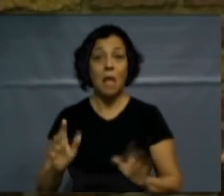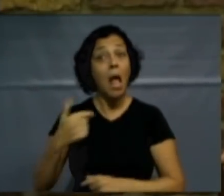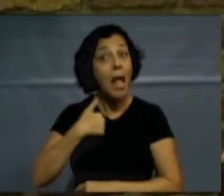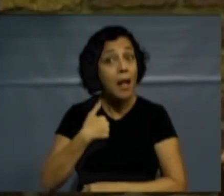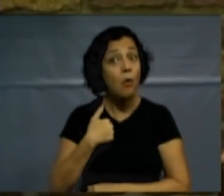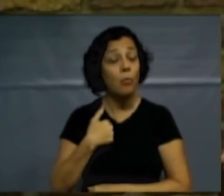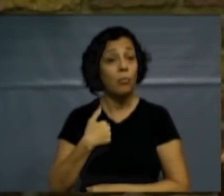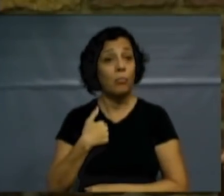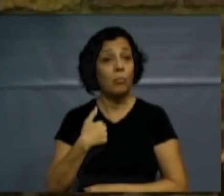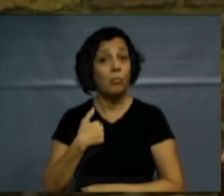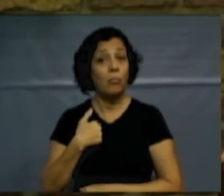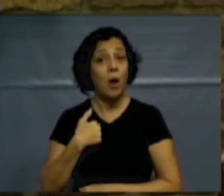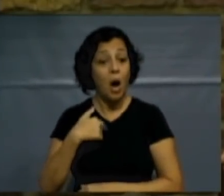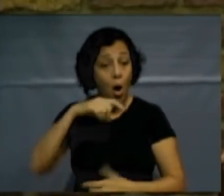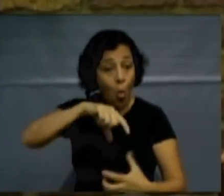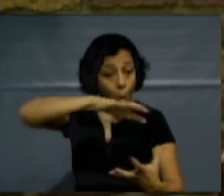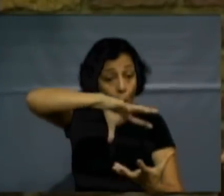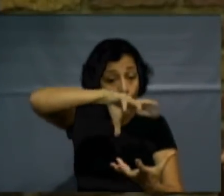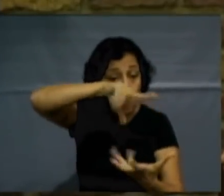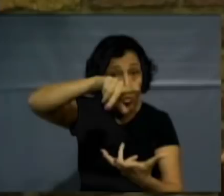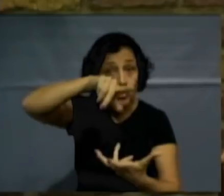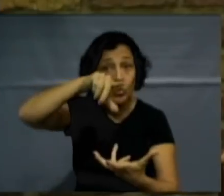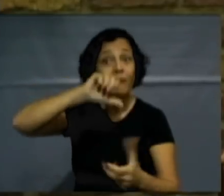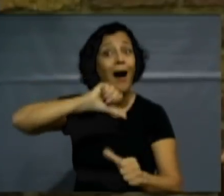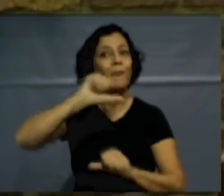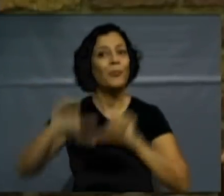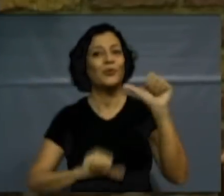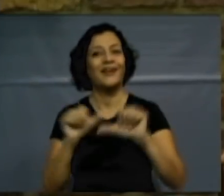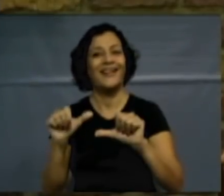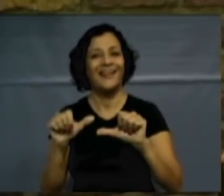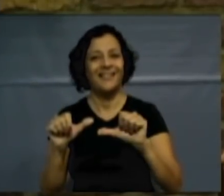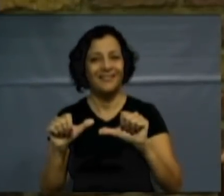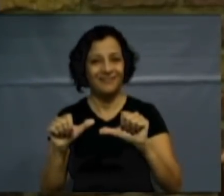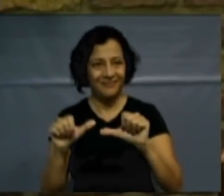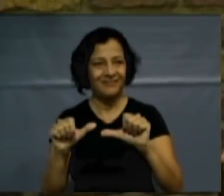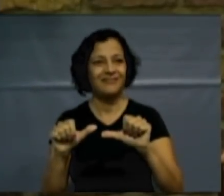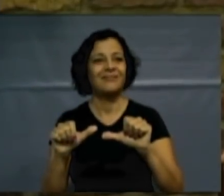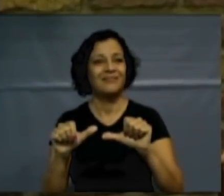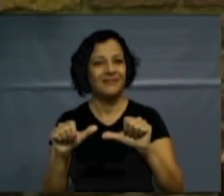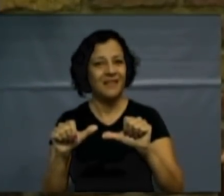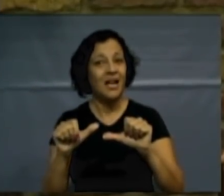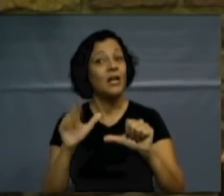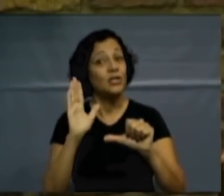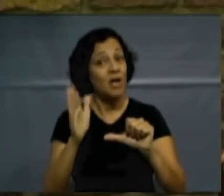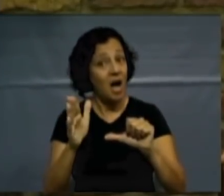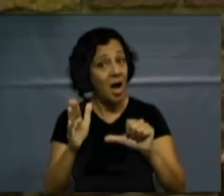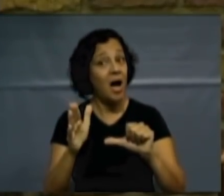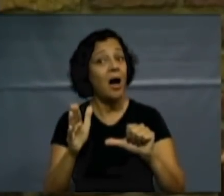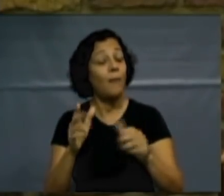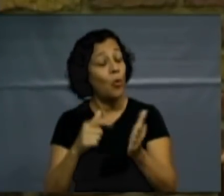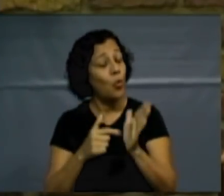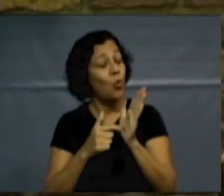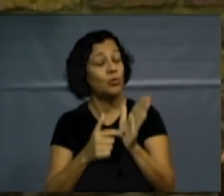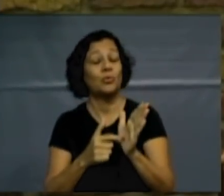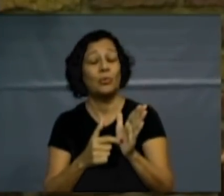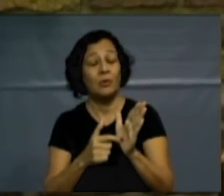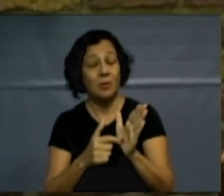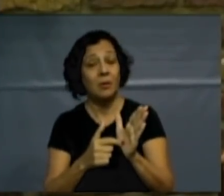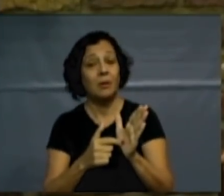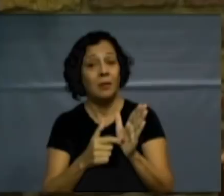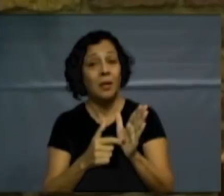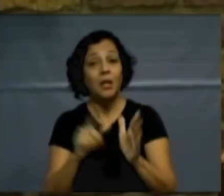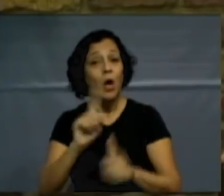A transição está batendo aí na porta. Sempre esteve aí, né? Desde o tempo de Kardec e tudo mais, a transição sempre esteve aí,